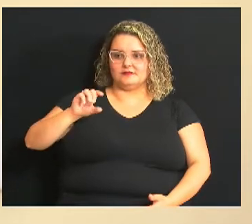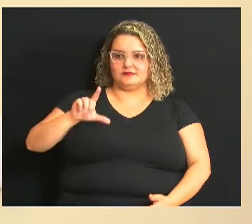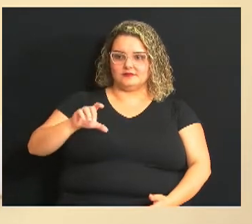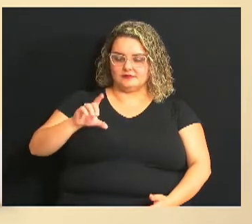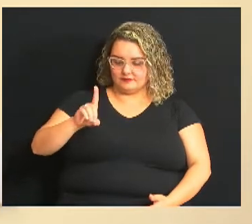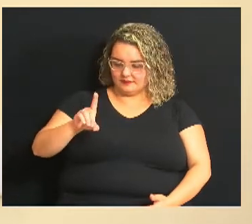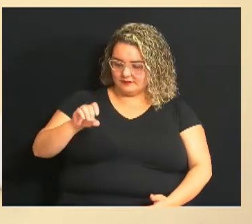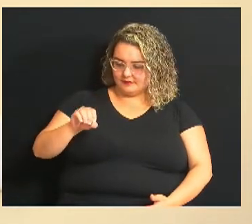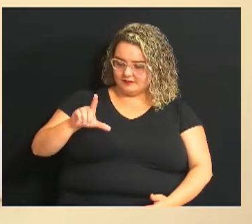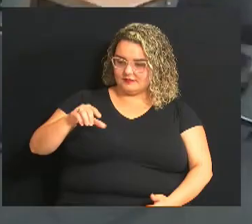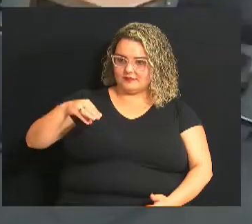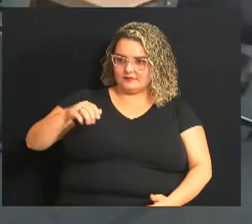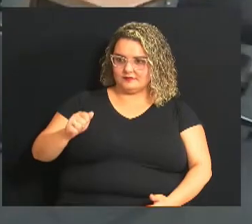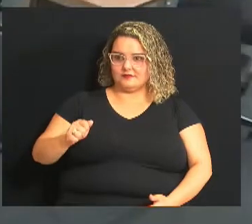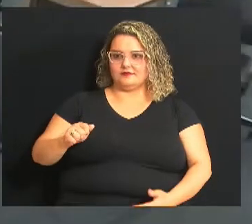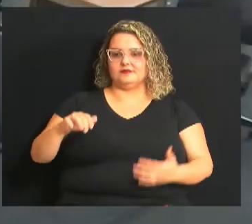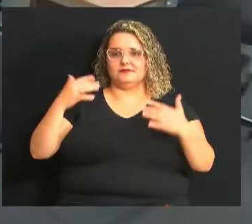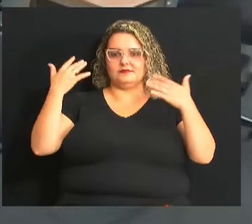de Freitas.